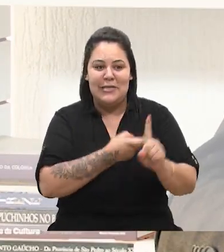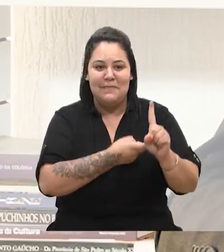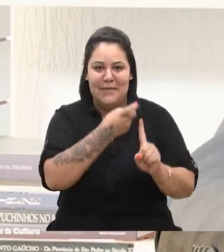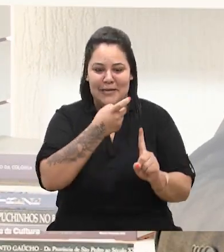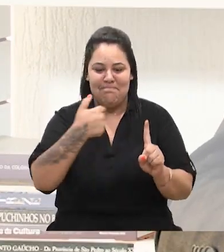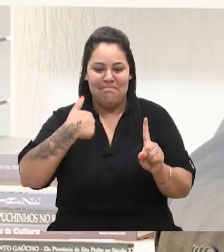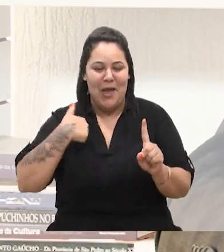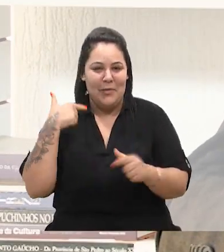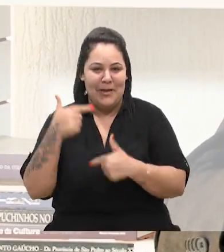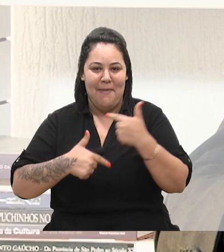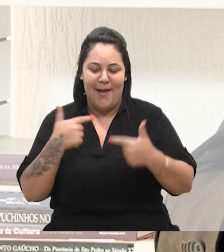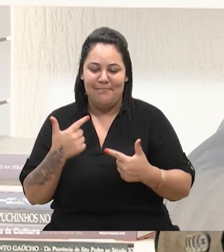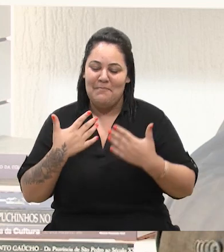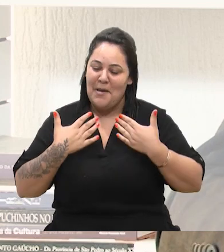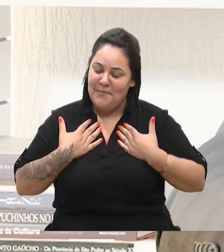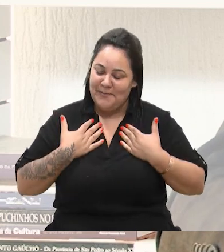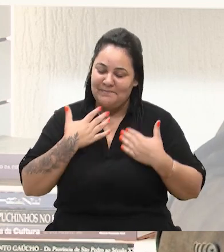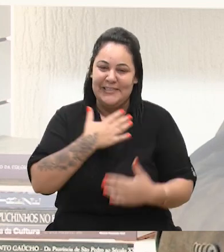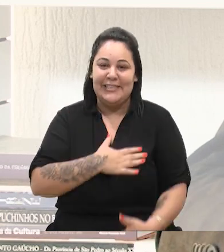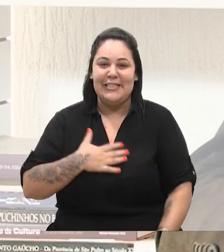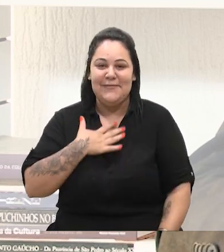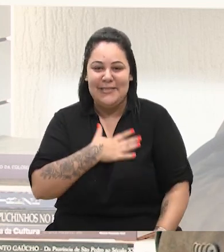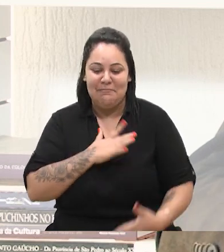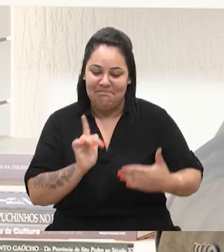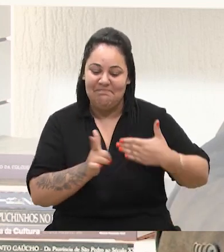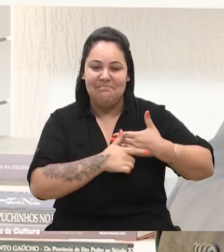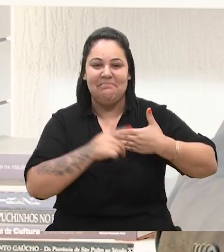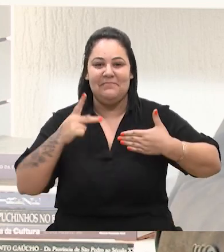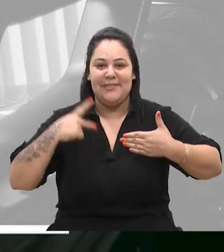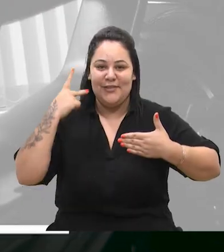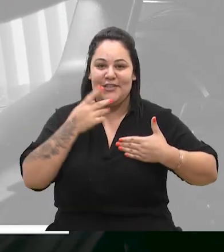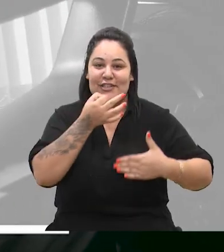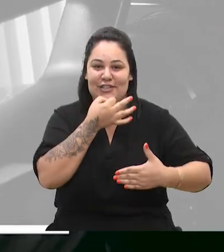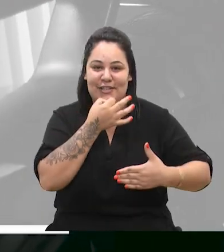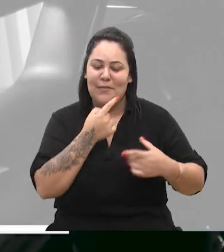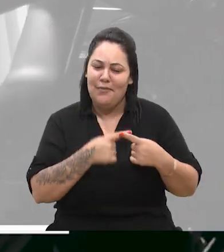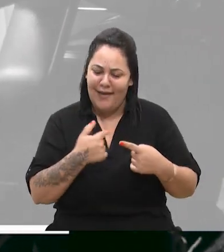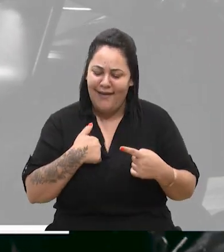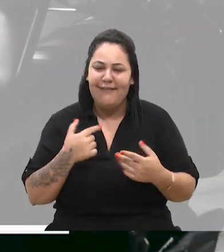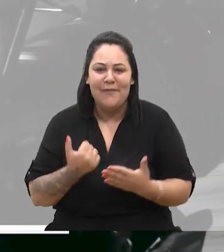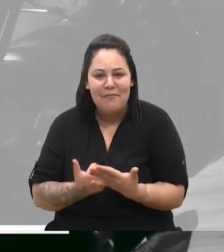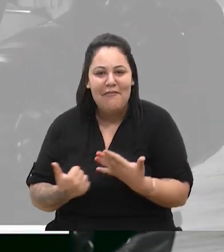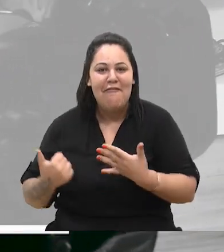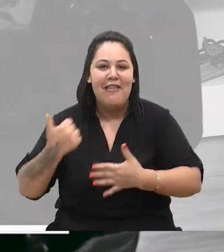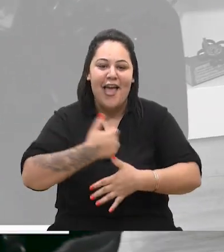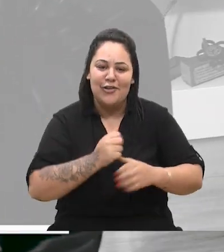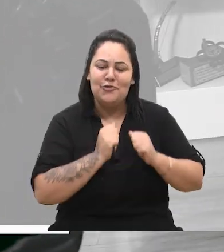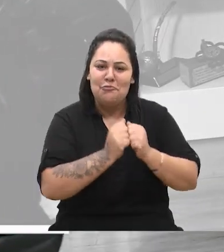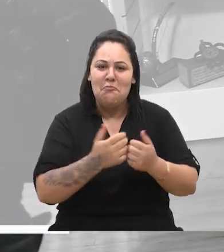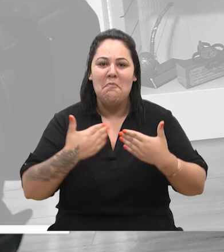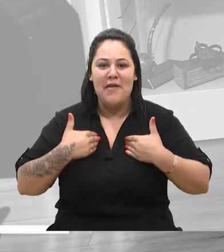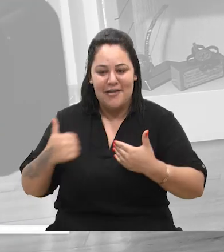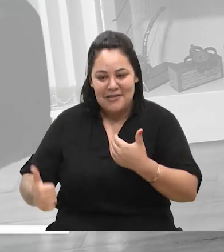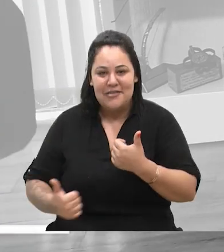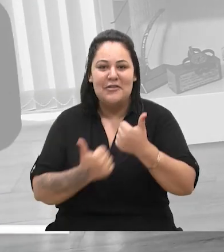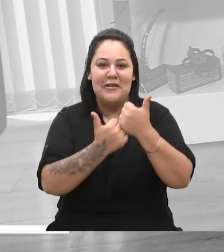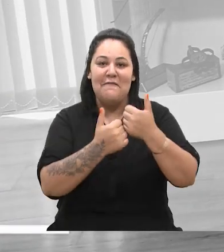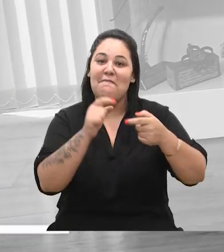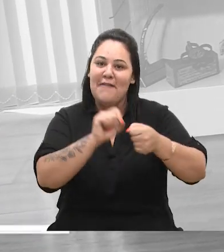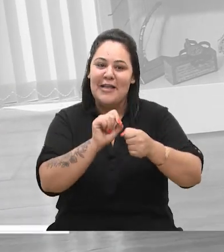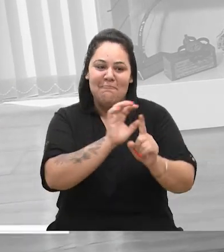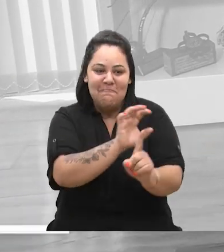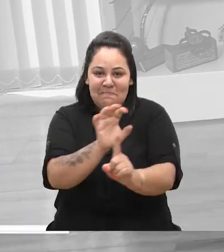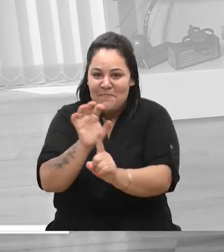3 anos e 3 meses de mandato, é uma satisfação ser vereador de Caxias do Sul, pois tenho o privilégio de, juntamente da minha assessoria, estar